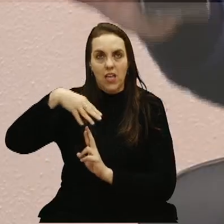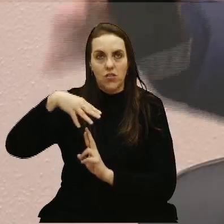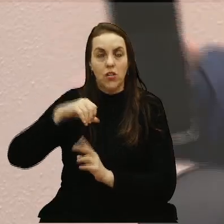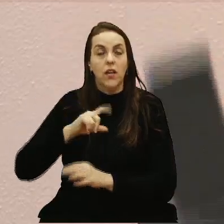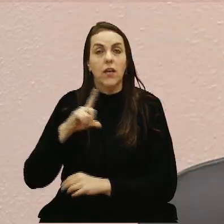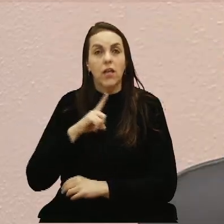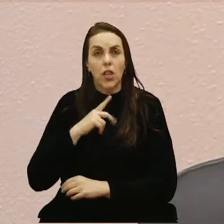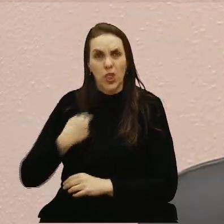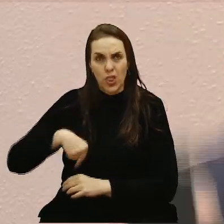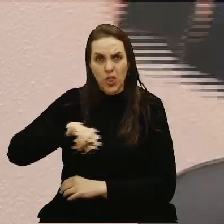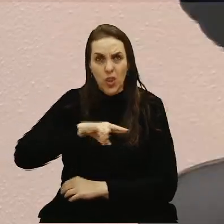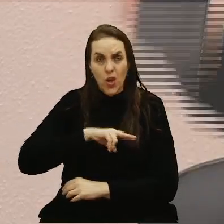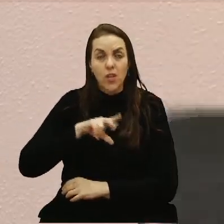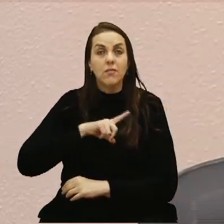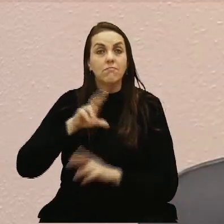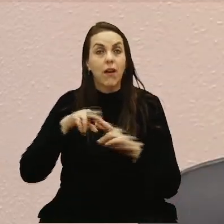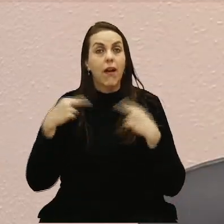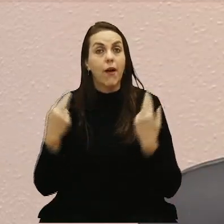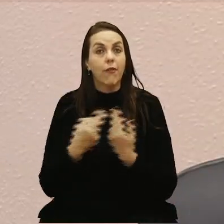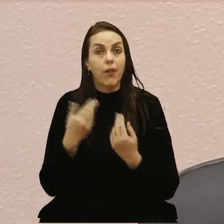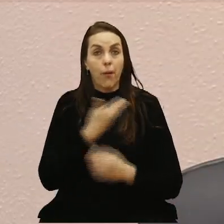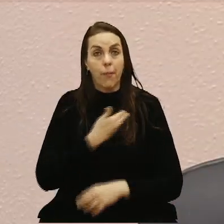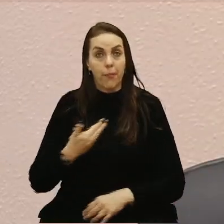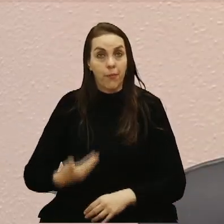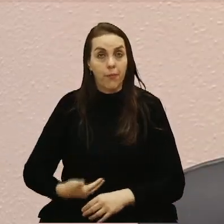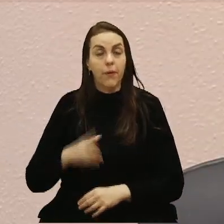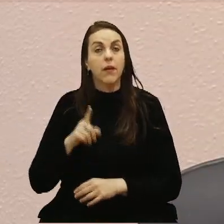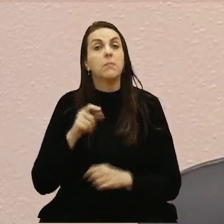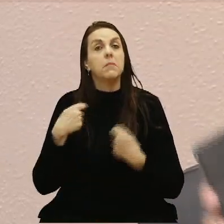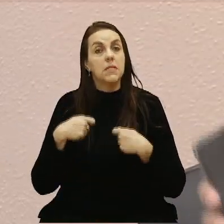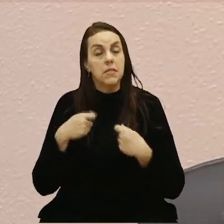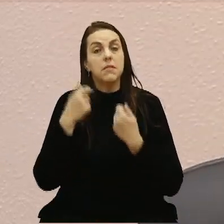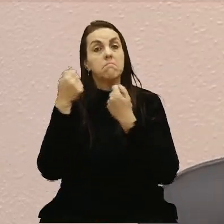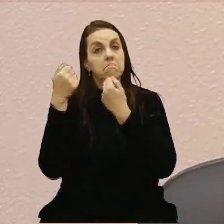nós, eu sei que vai ter audiência pública, nós temos que nos manifestar sobre